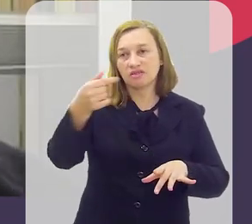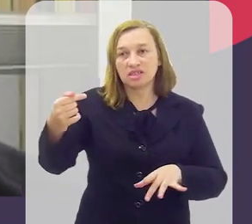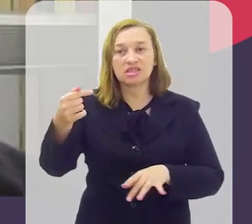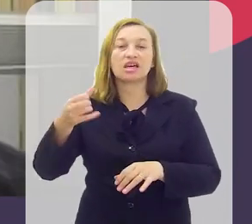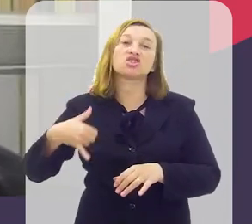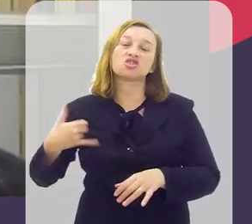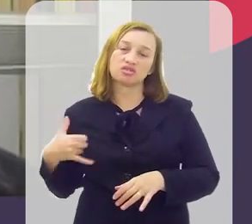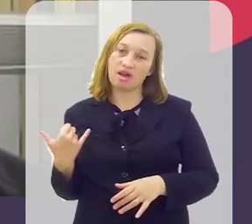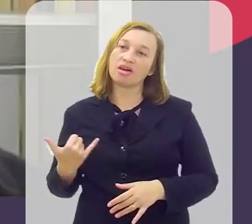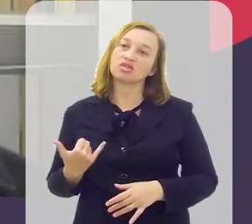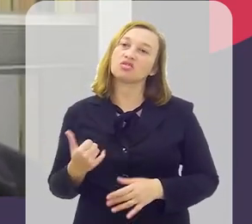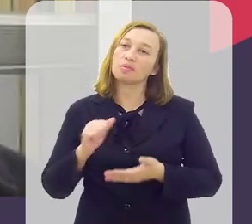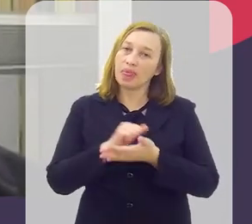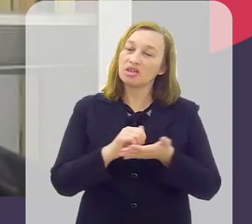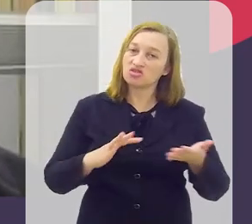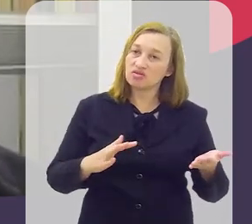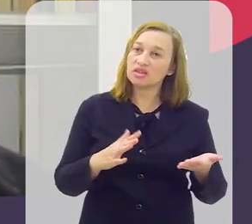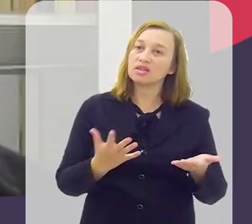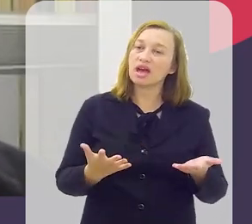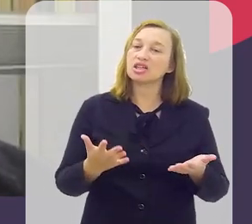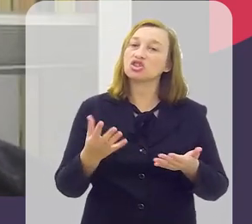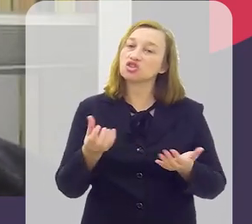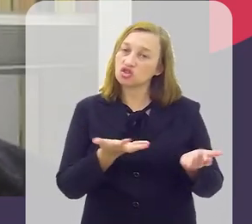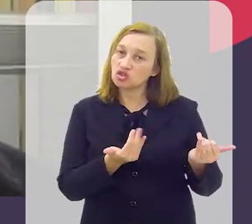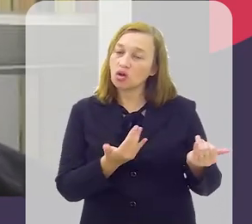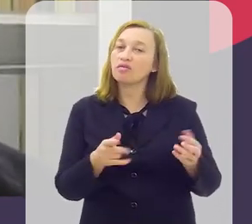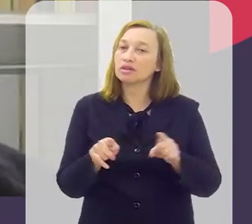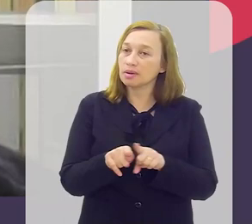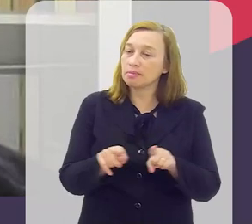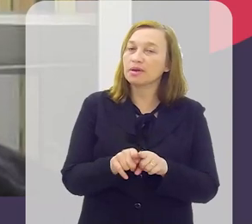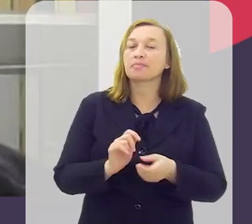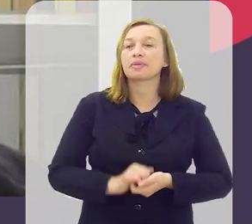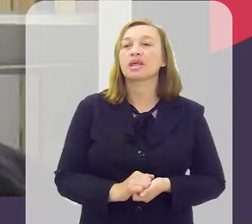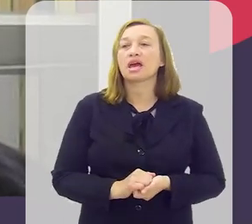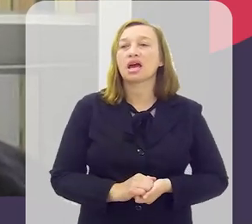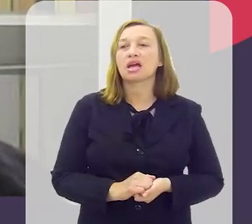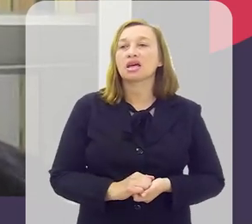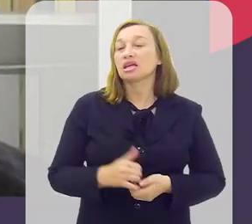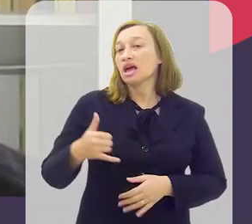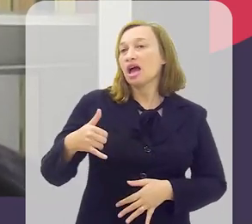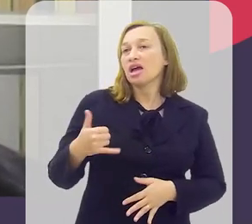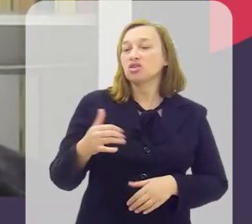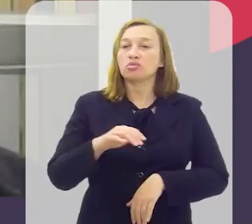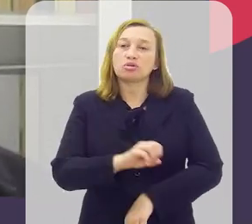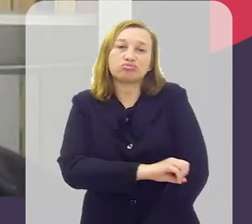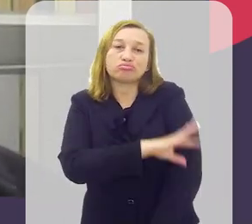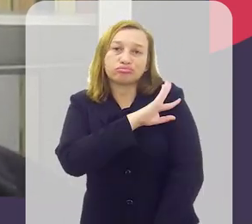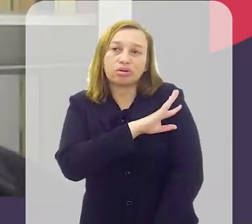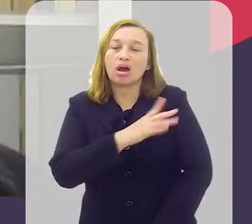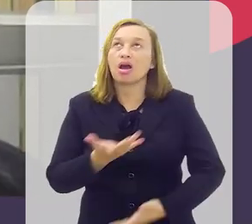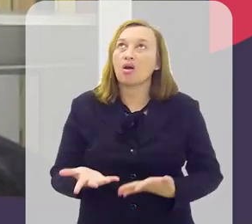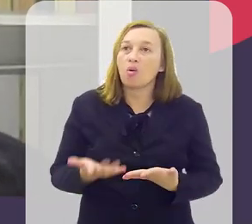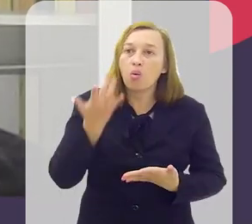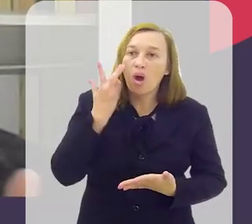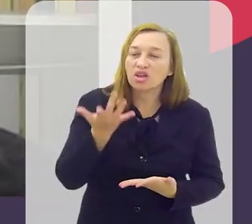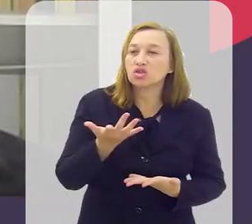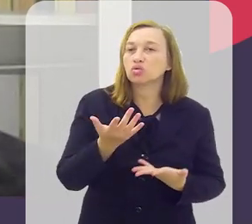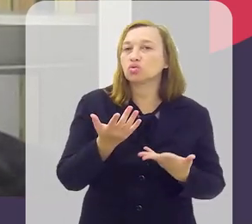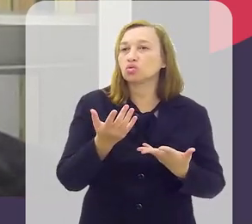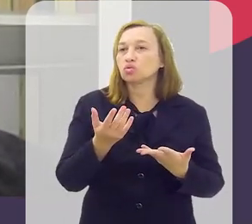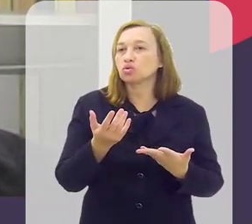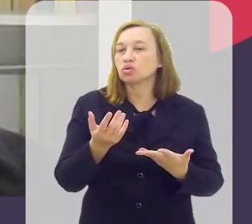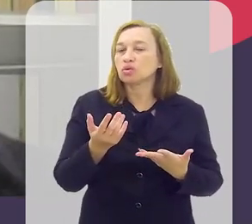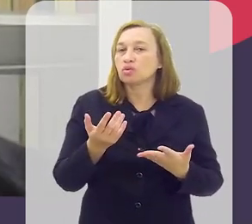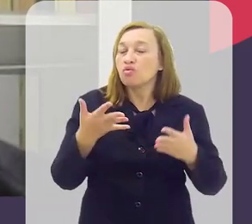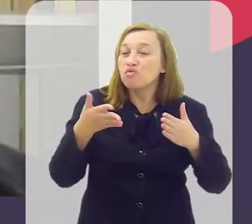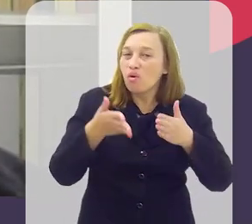anos, uma atividade também bastante jovem, né? Sobre a escolaridade, né? Eu acho que ficou